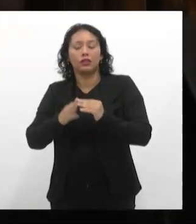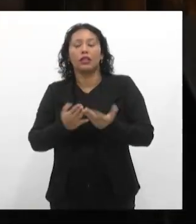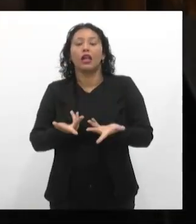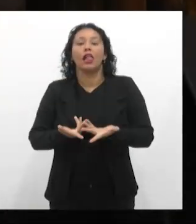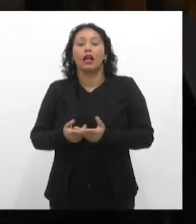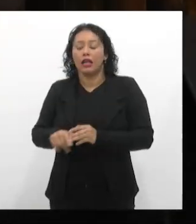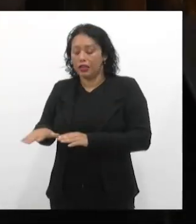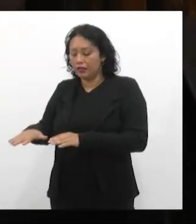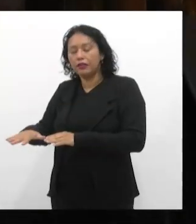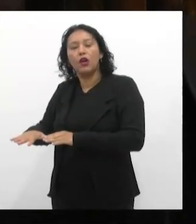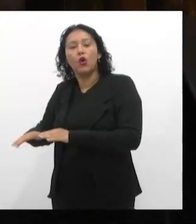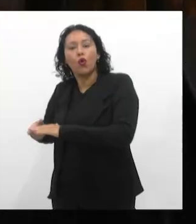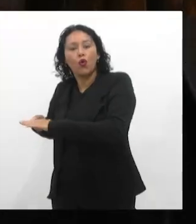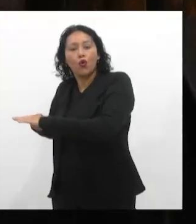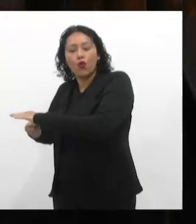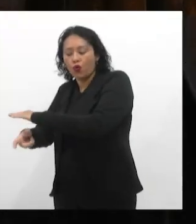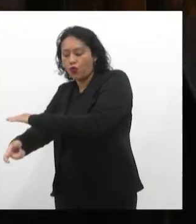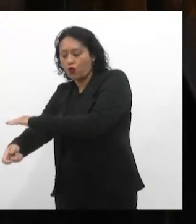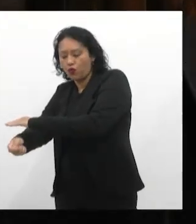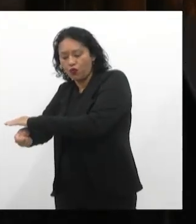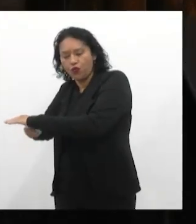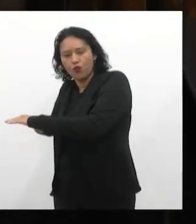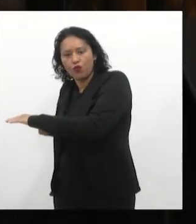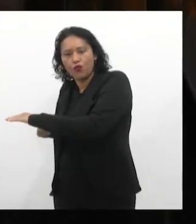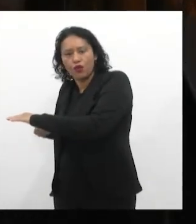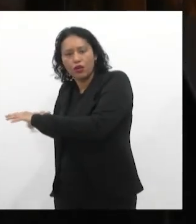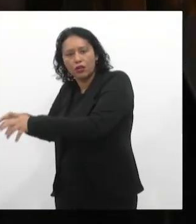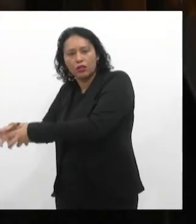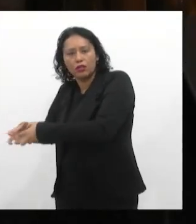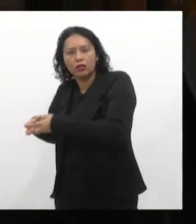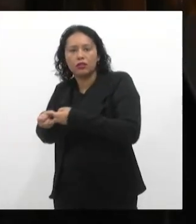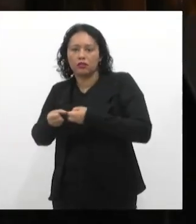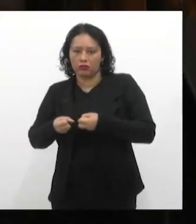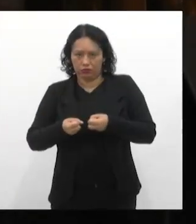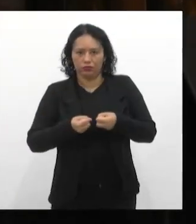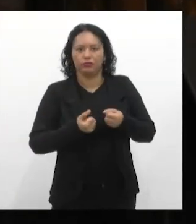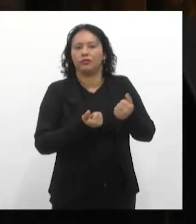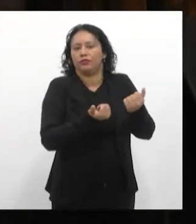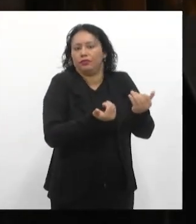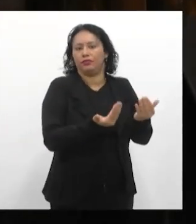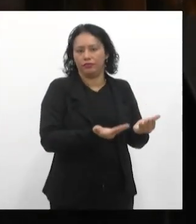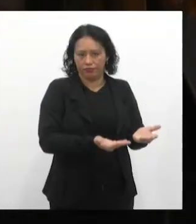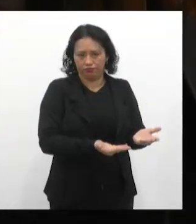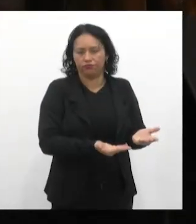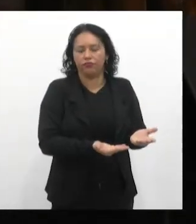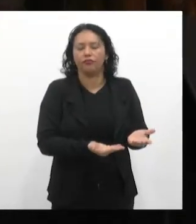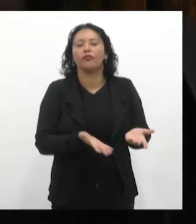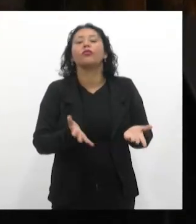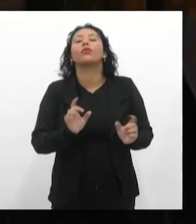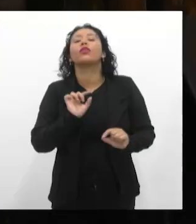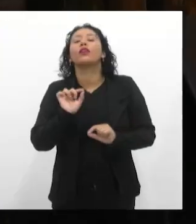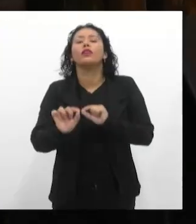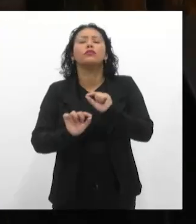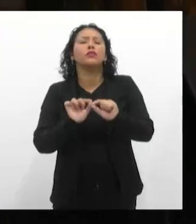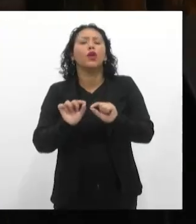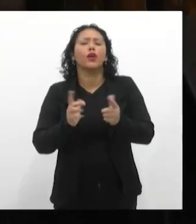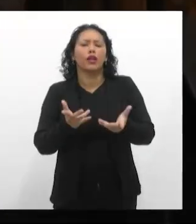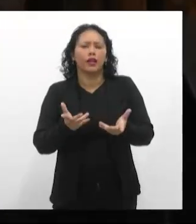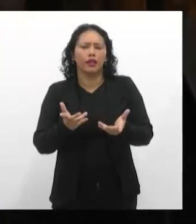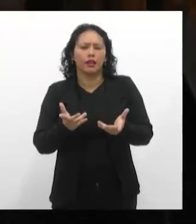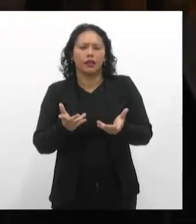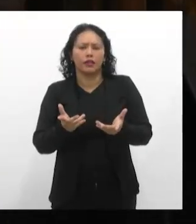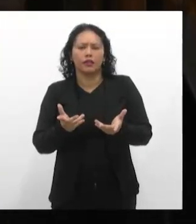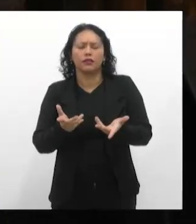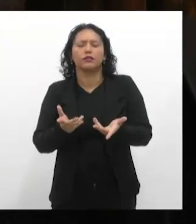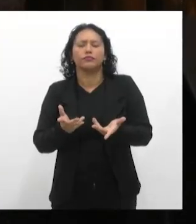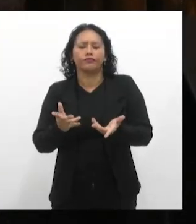Habitação de Interesse Especial e Social, o FEIS, que tem como fonte de recurso exatamente o